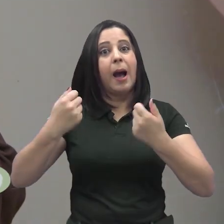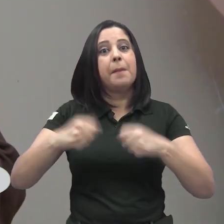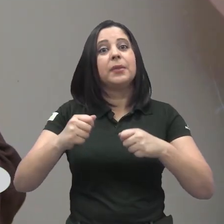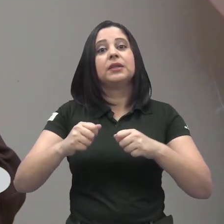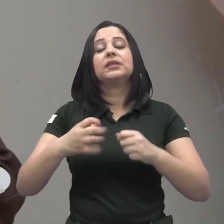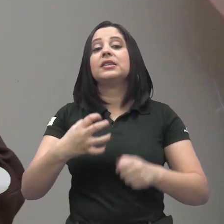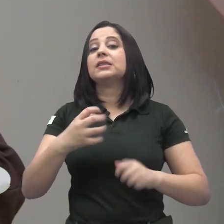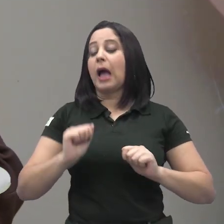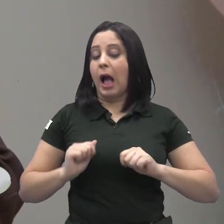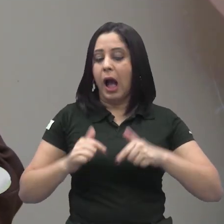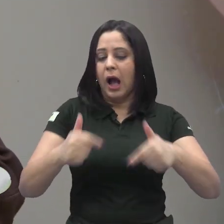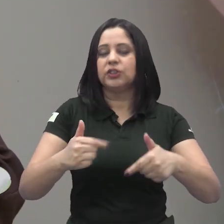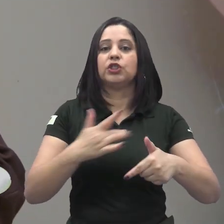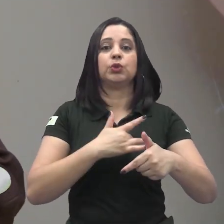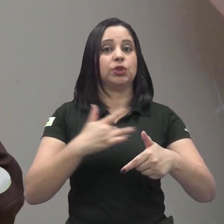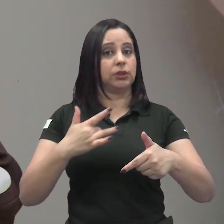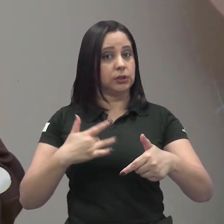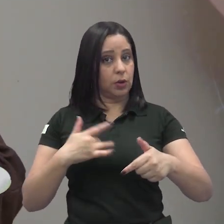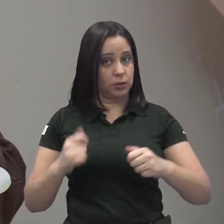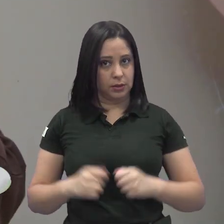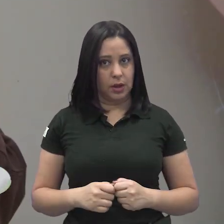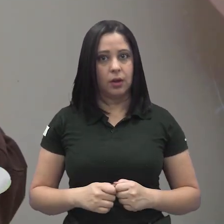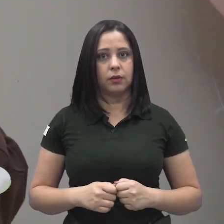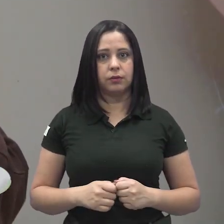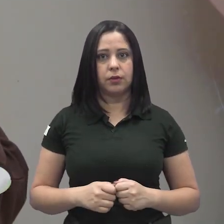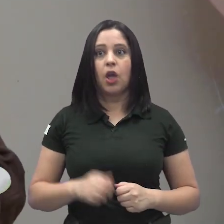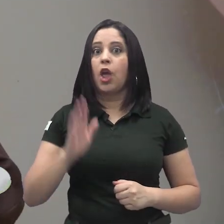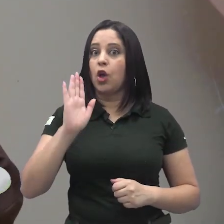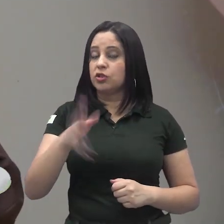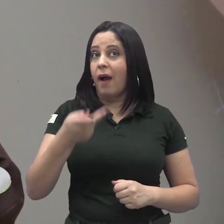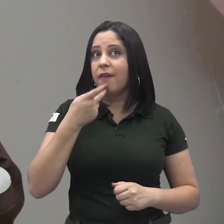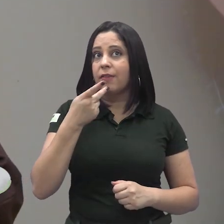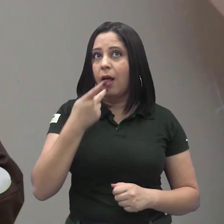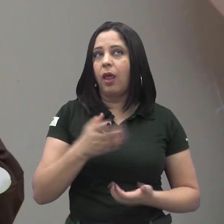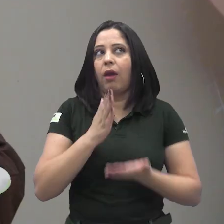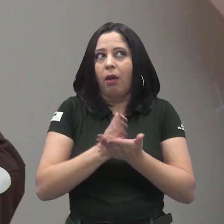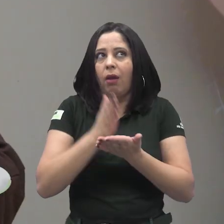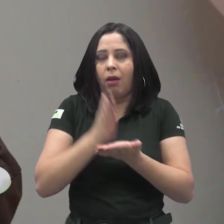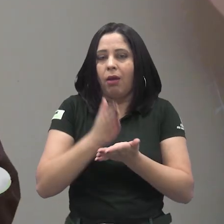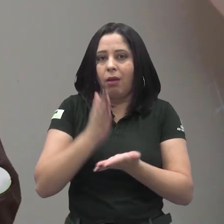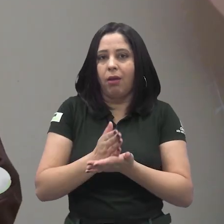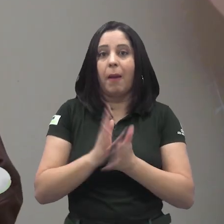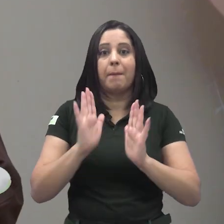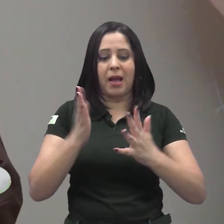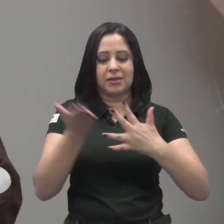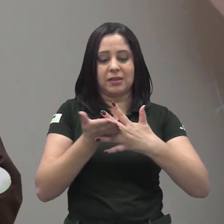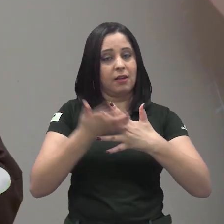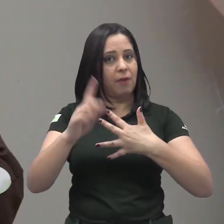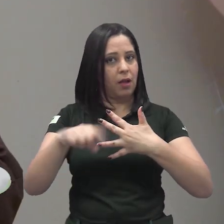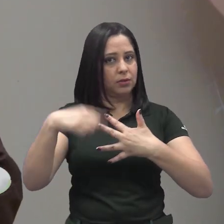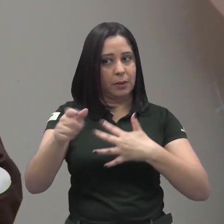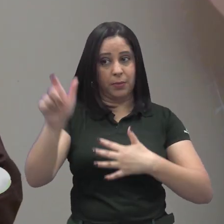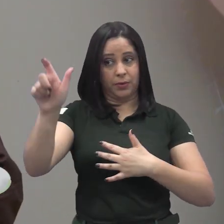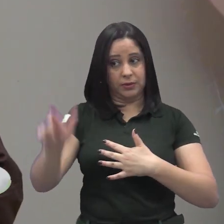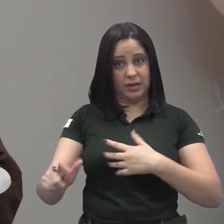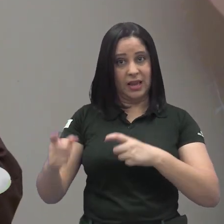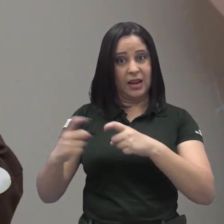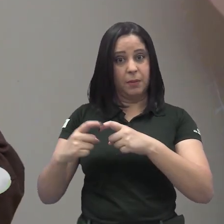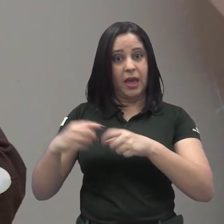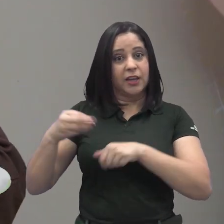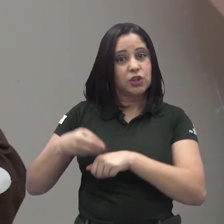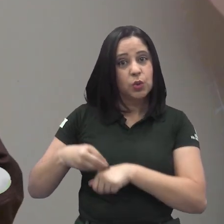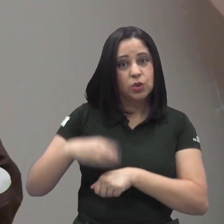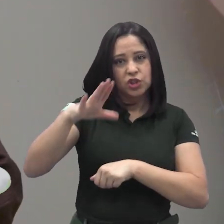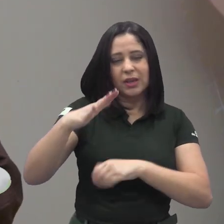e acompanhamento regular da saúde. A gente está falando disso daqui o tempo todo, não é verdade? Então, depois do intervalo, o doutor André vai trazer